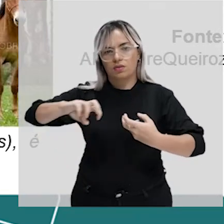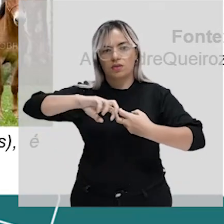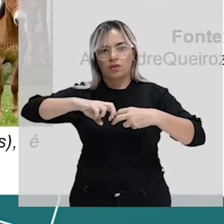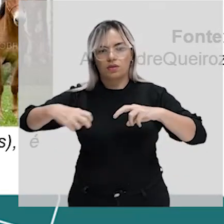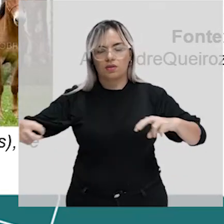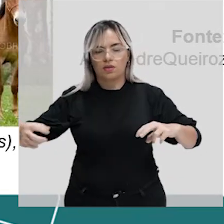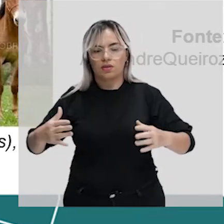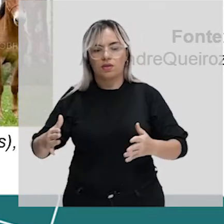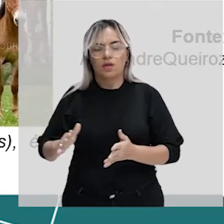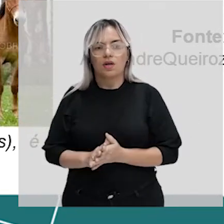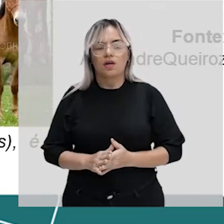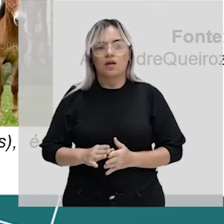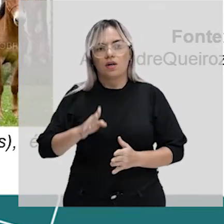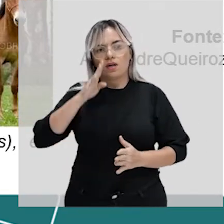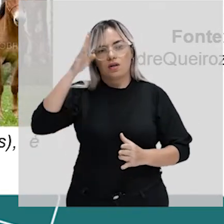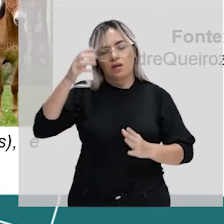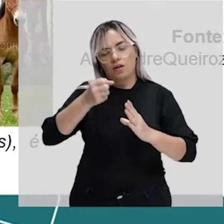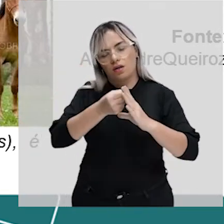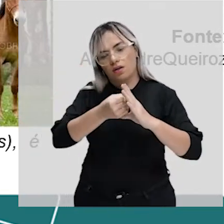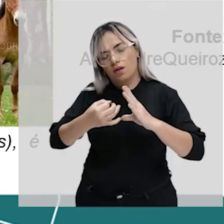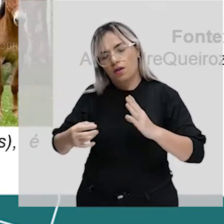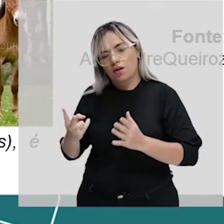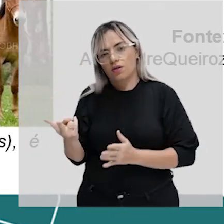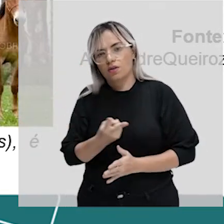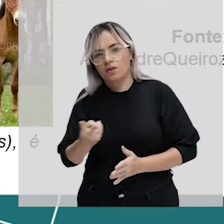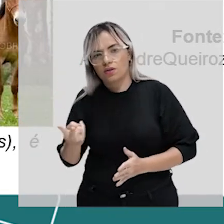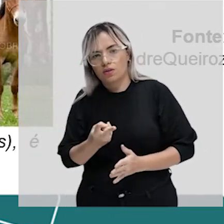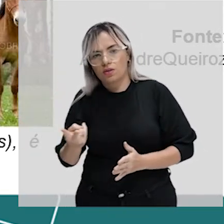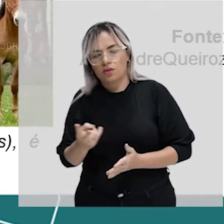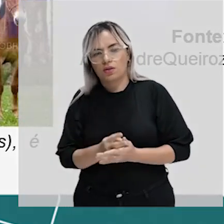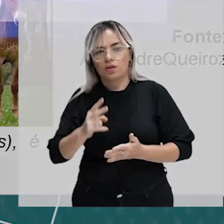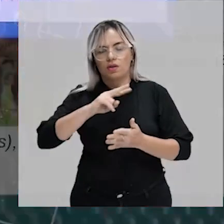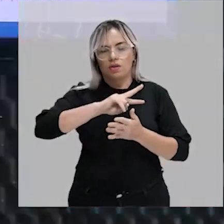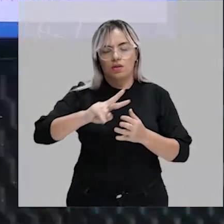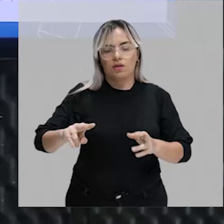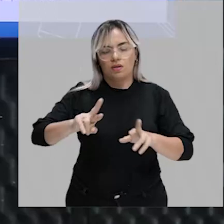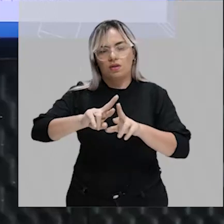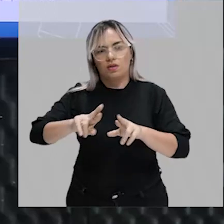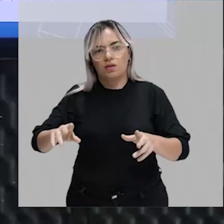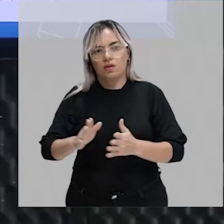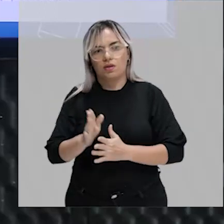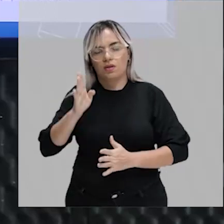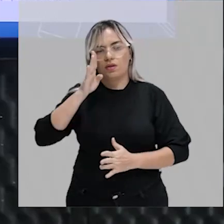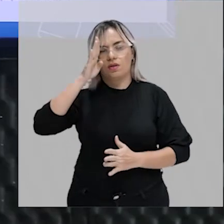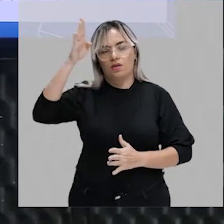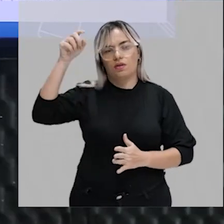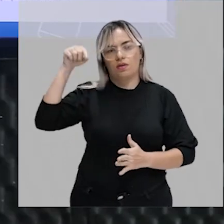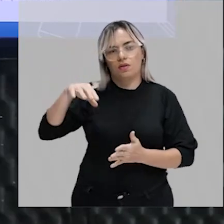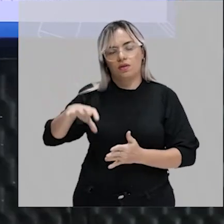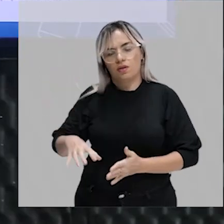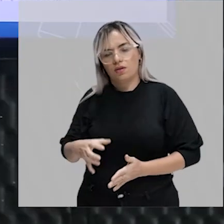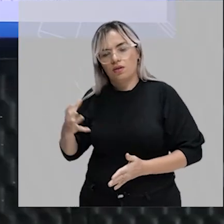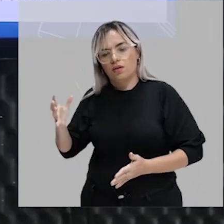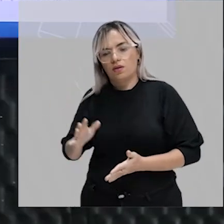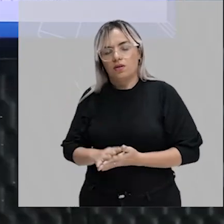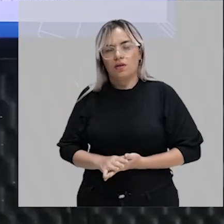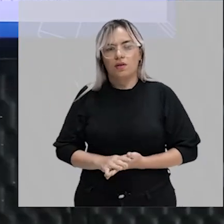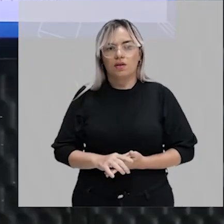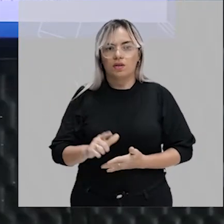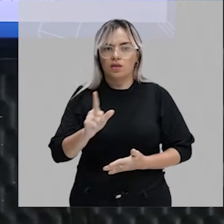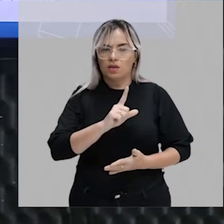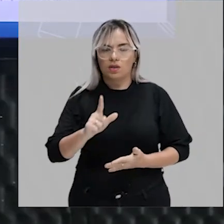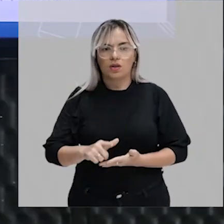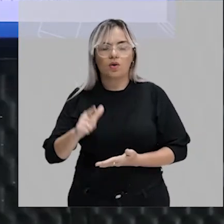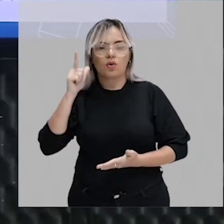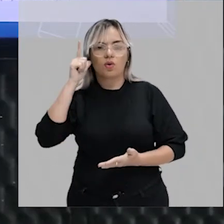pessoal? Se eu tenho dois indivíduos de espécies diferentes, a principal característica que vai acontecer entre eles é a